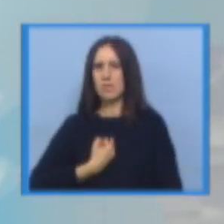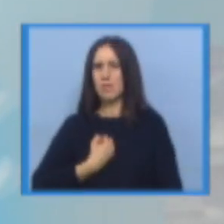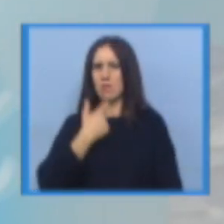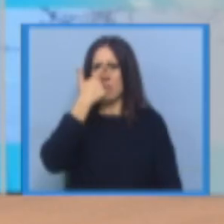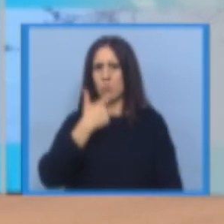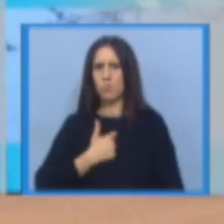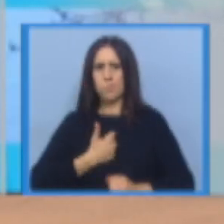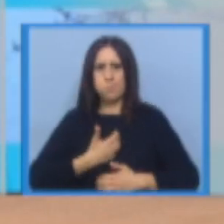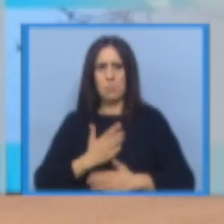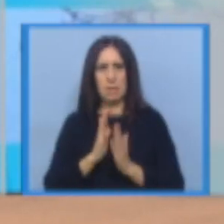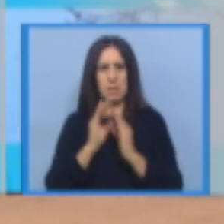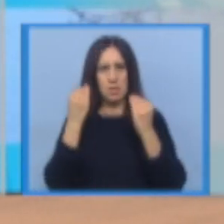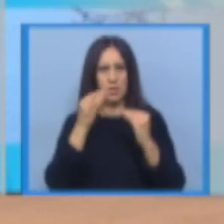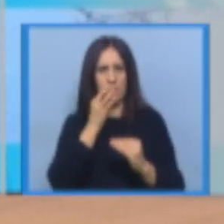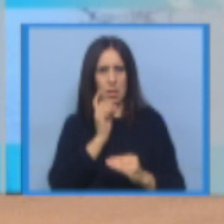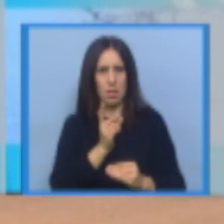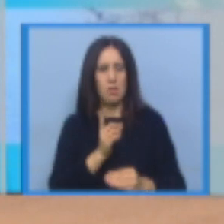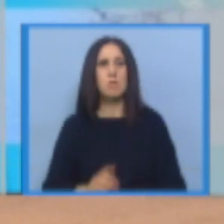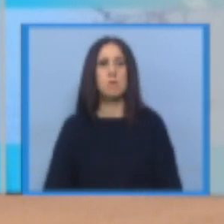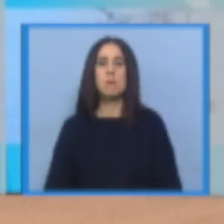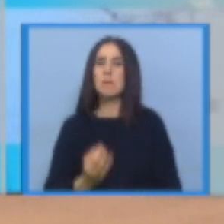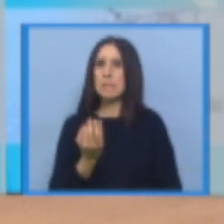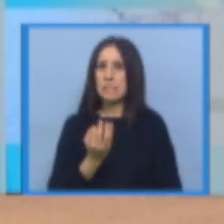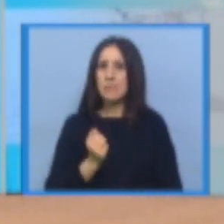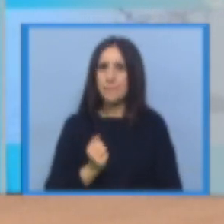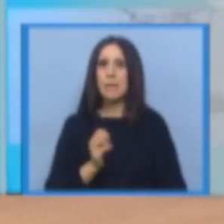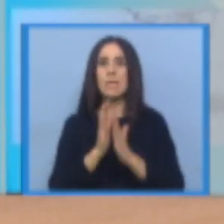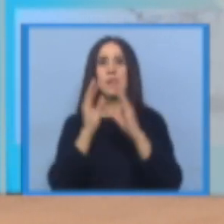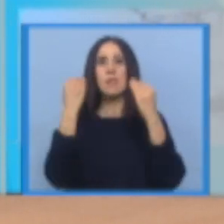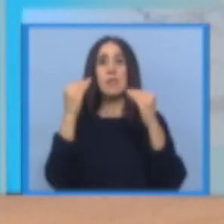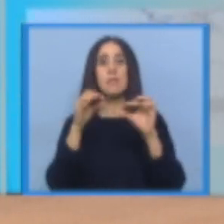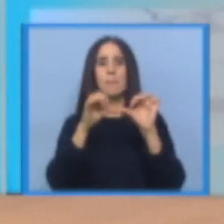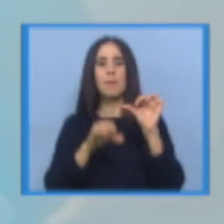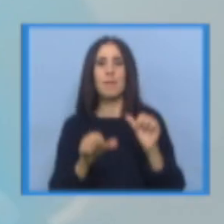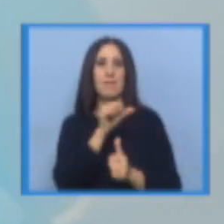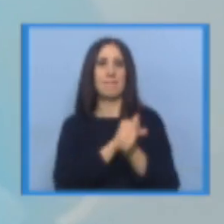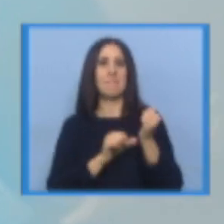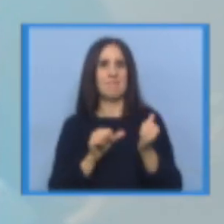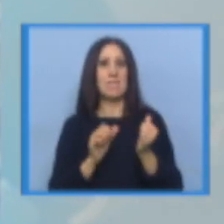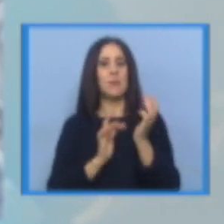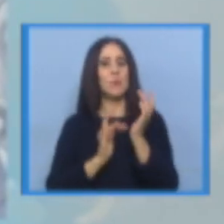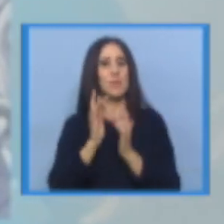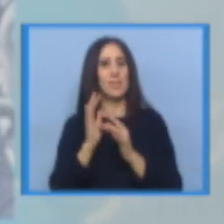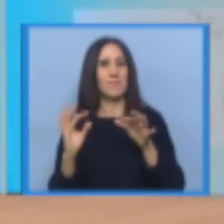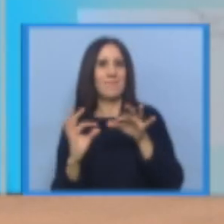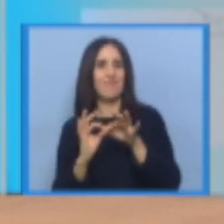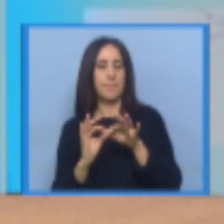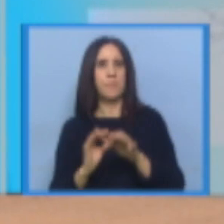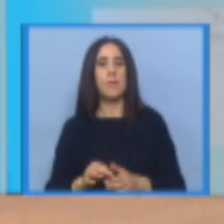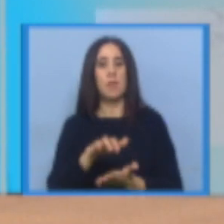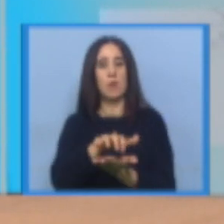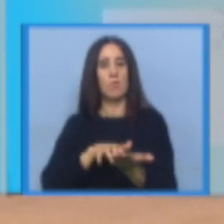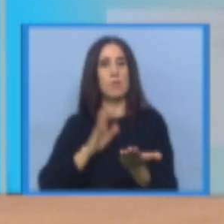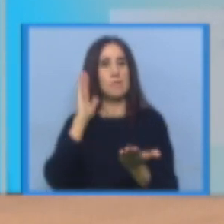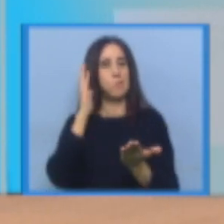Sim. E no caso da catequese é muito o retorno à palavra, não é? Ao encontro com Jesus Cristo. O documento que a Conferência